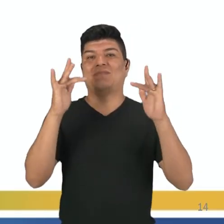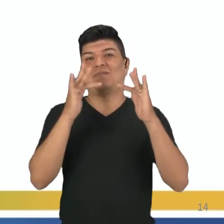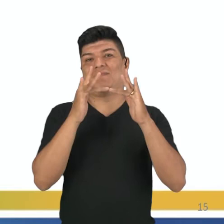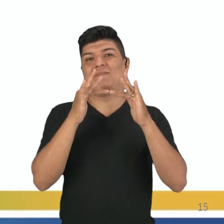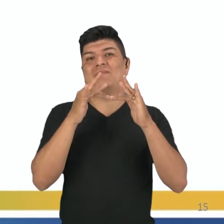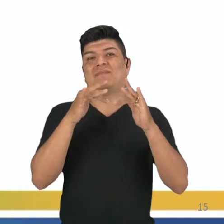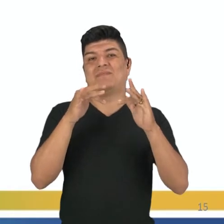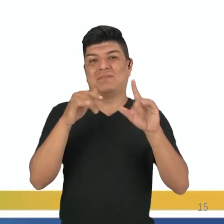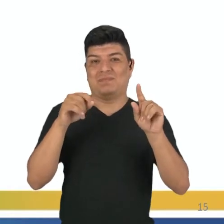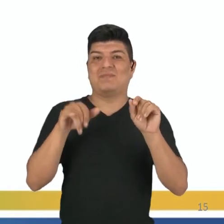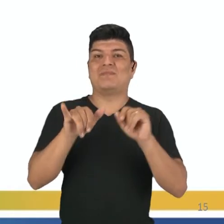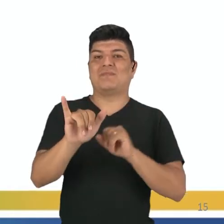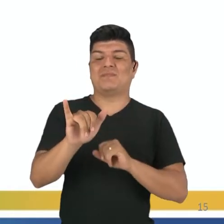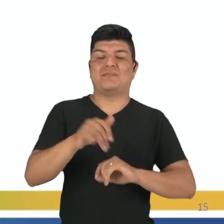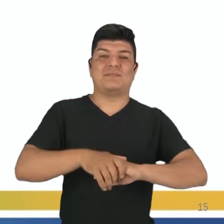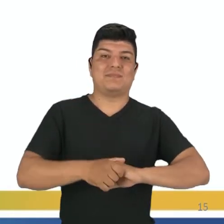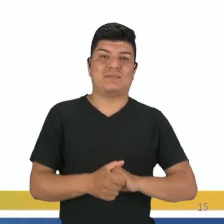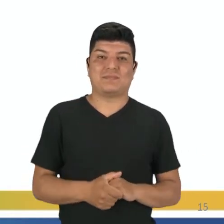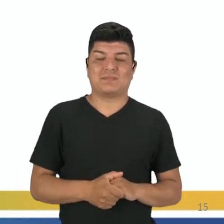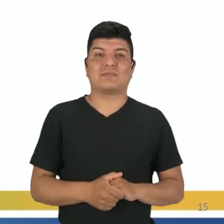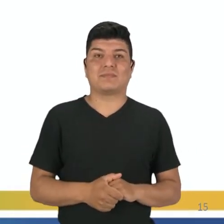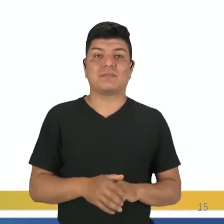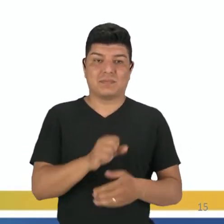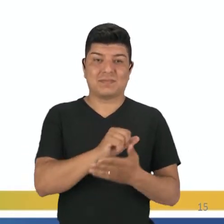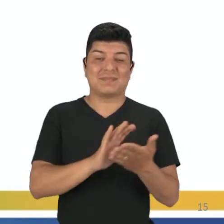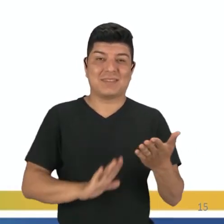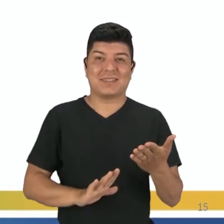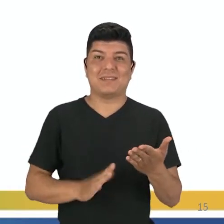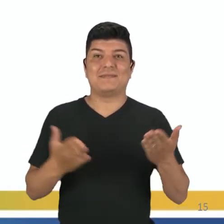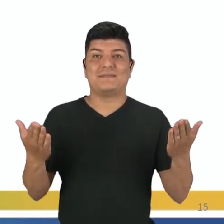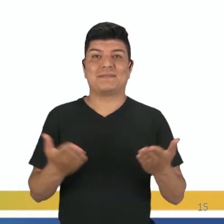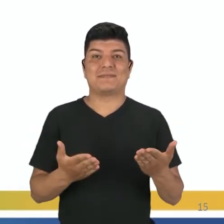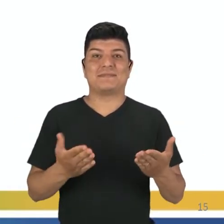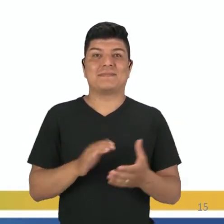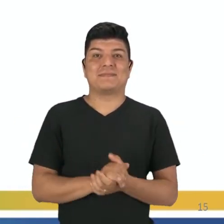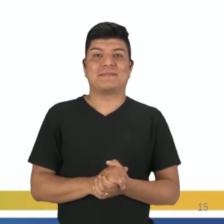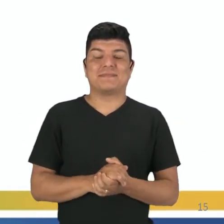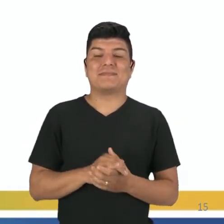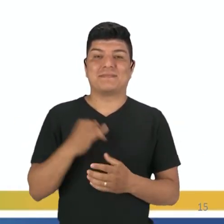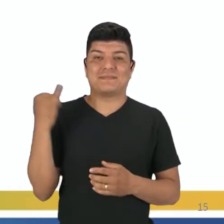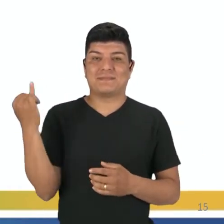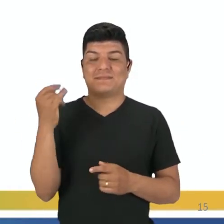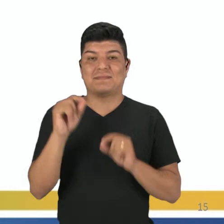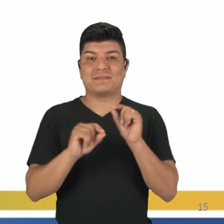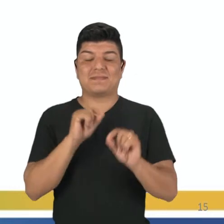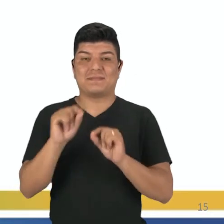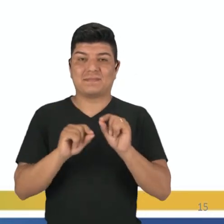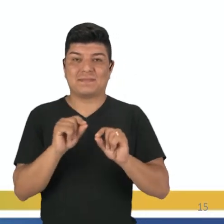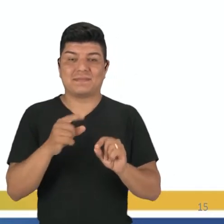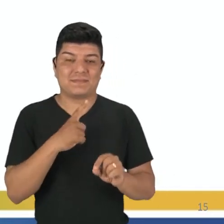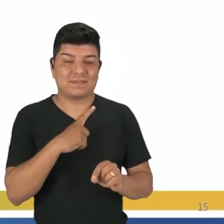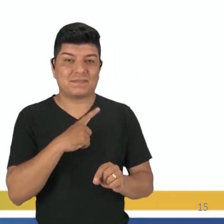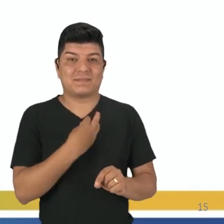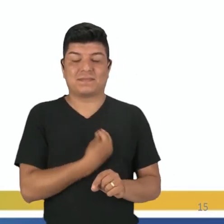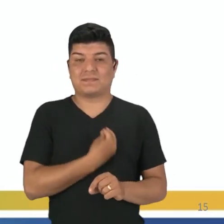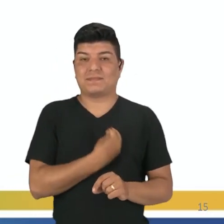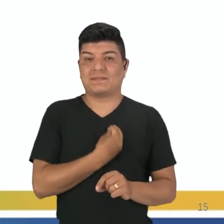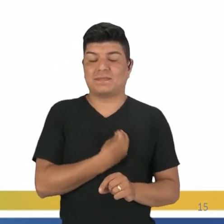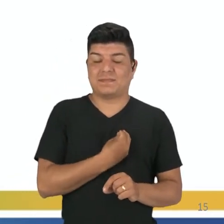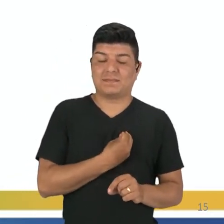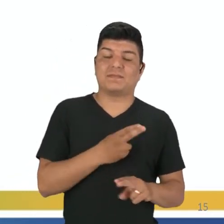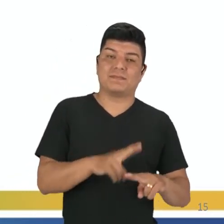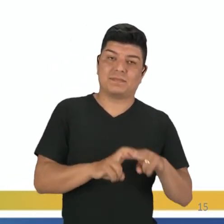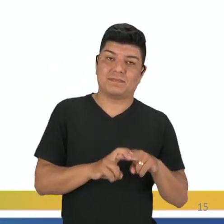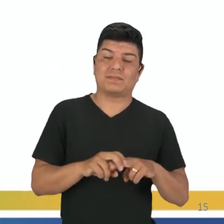tocar o eixo y. Vamos exercitar, né? Nós estamos interessados na condição de existência das